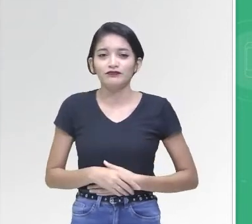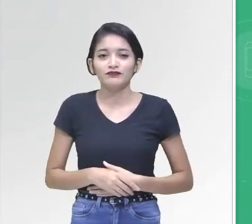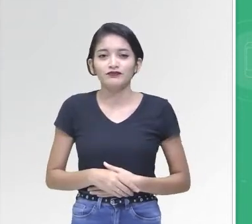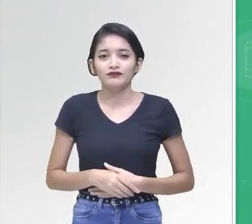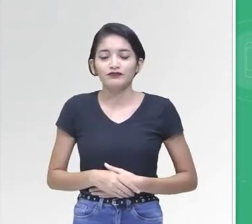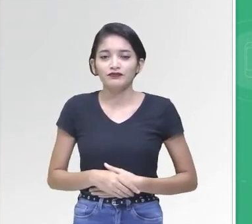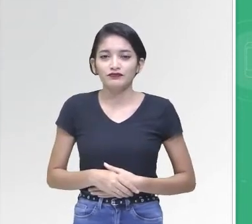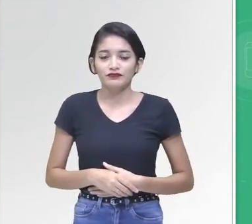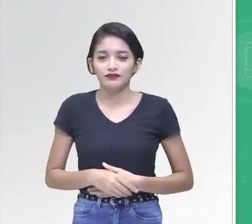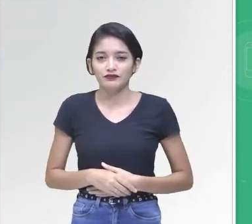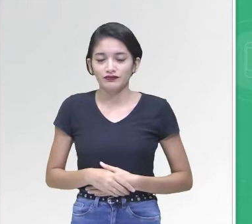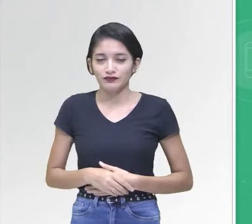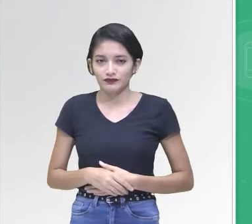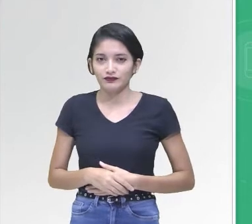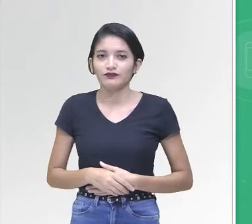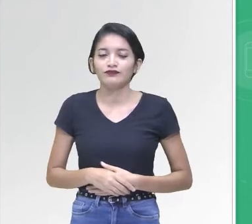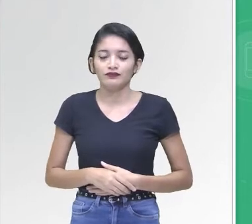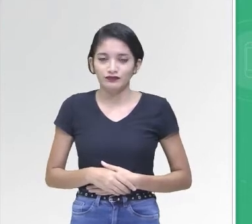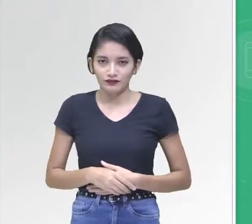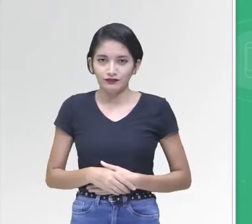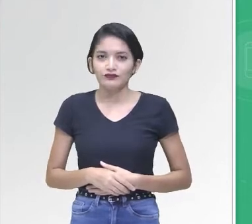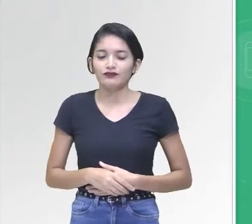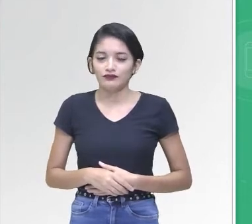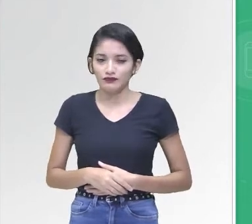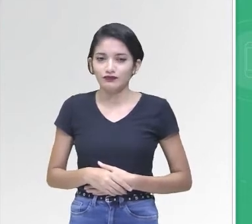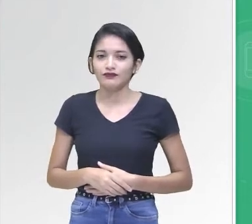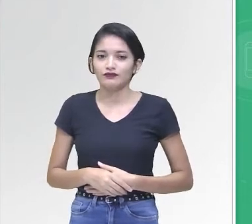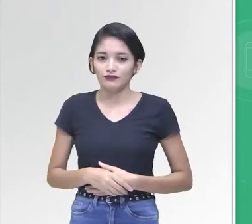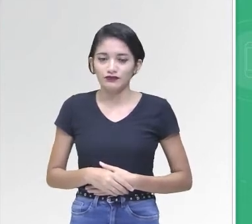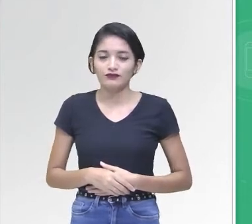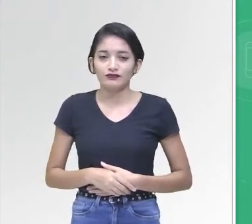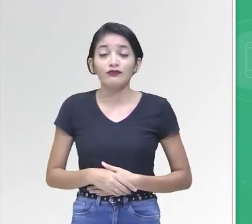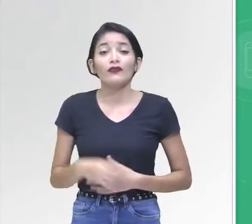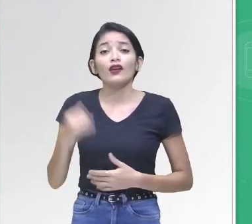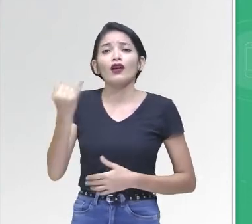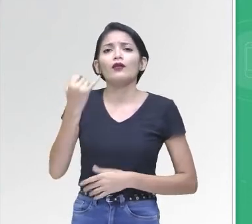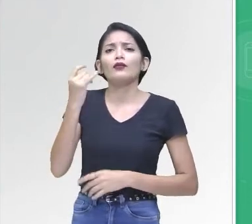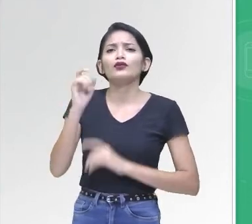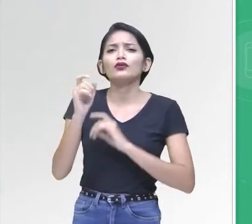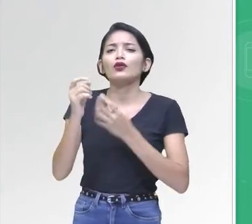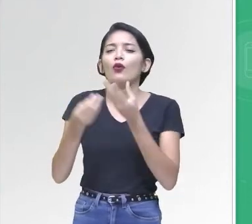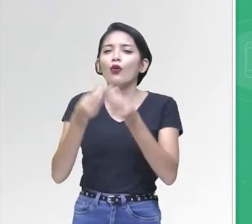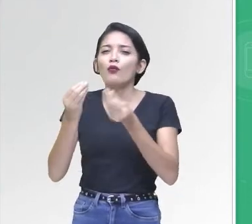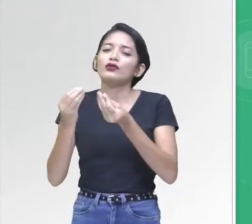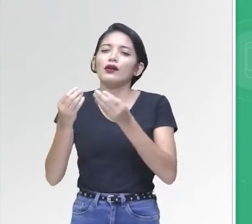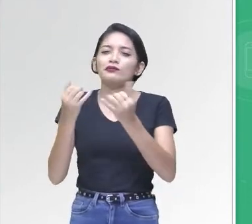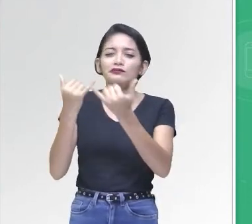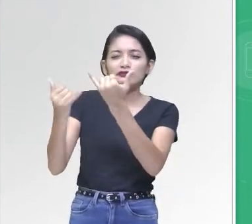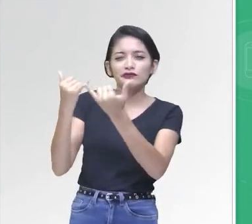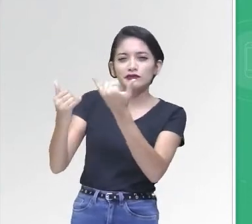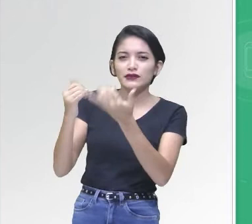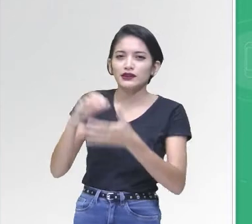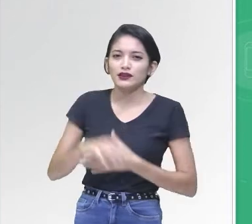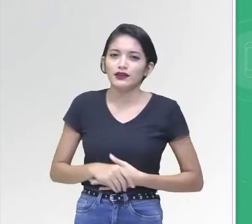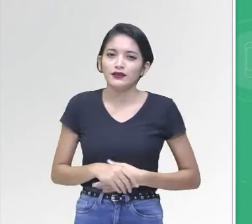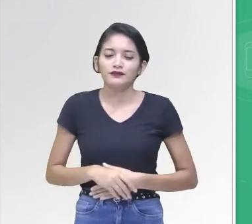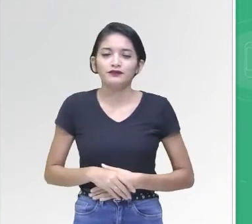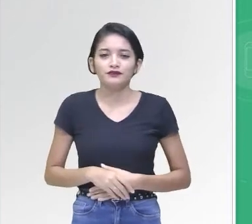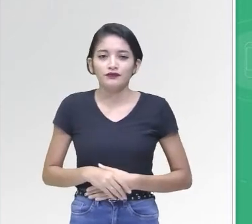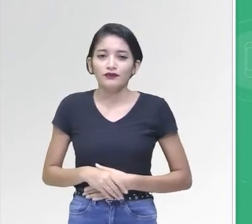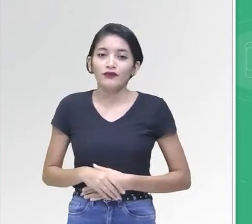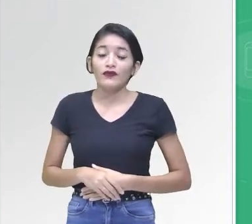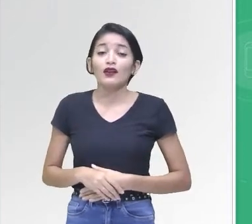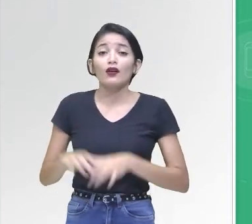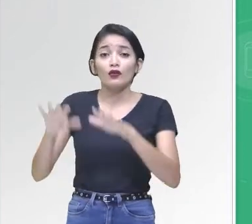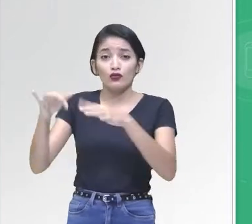nosotros hablamos, vosotros habláis, ellos hablan. Em português, muito parecido. A desinência aqui